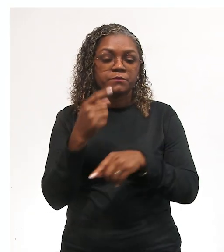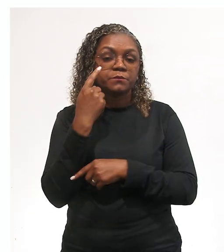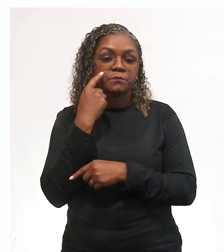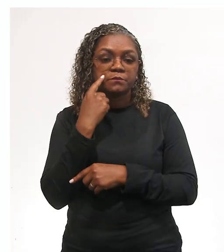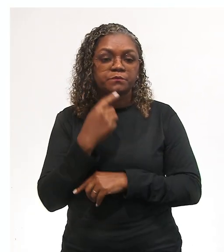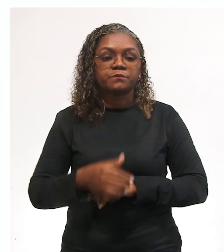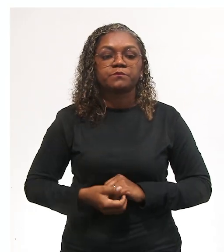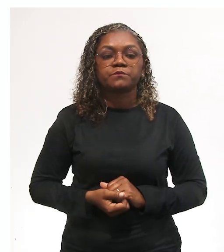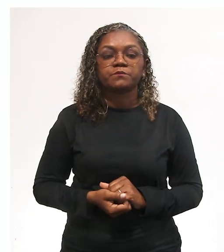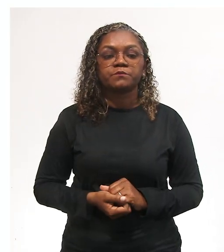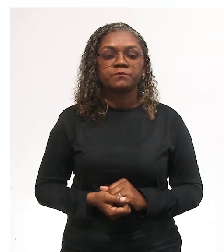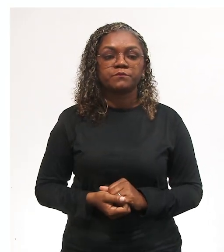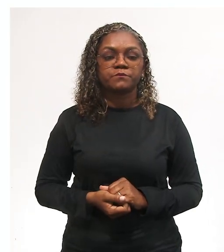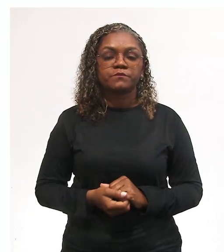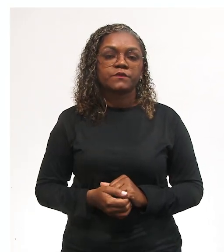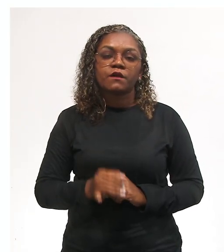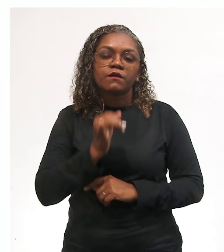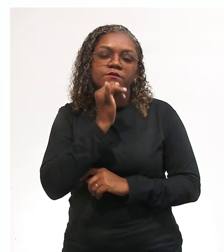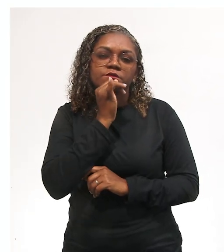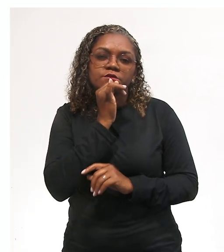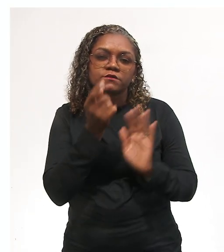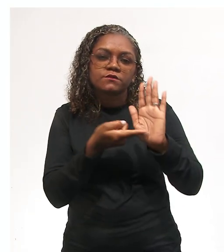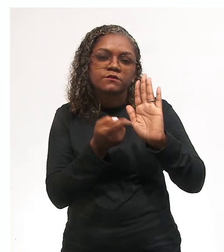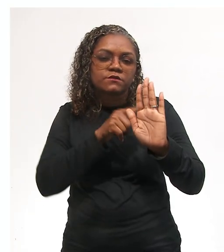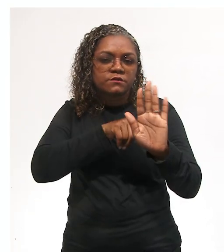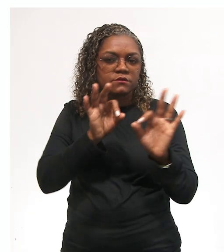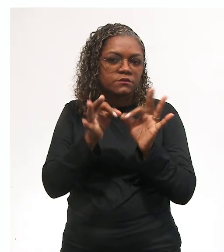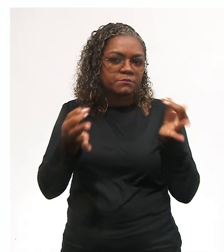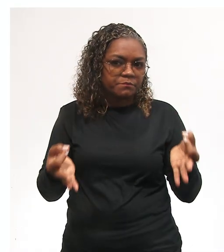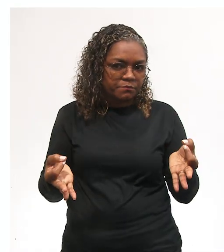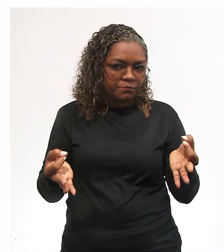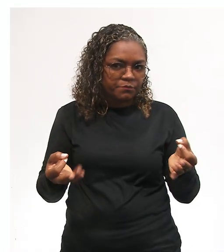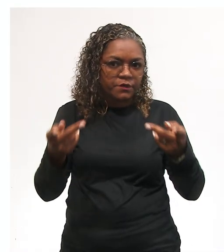aqui, digamos que uma pizza